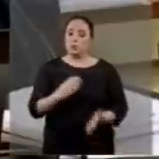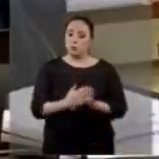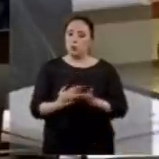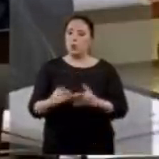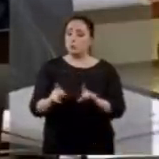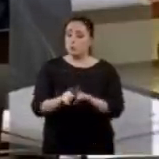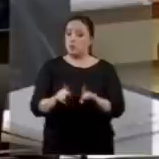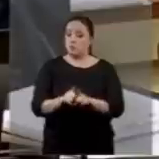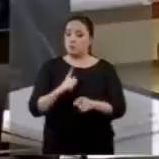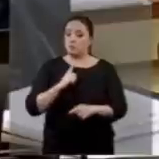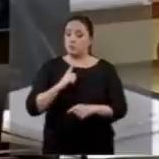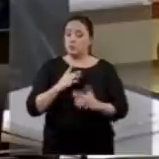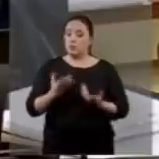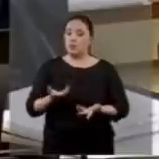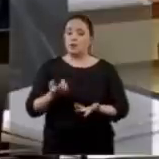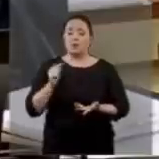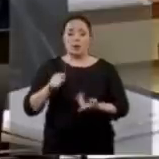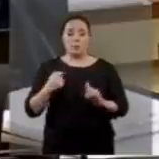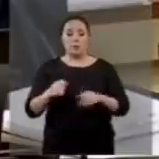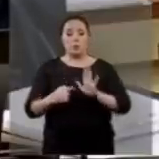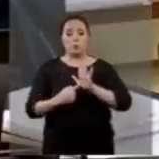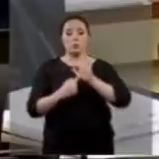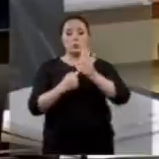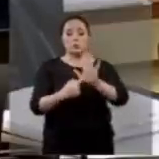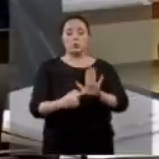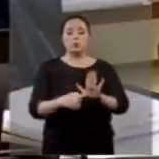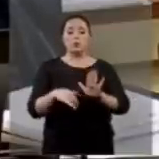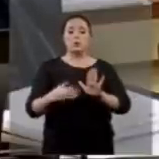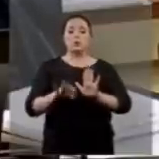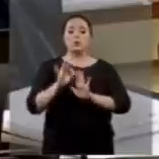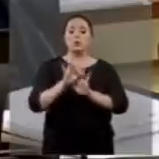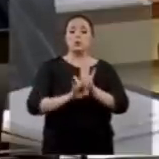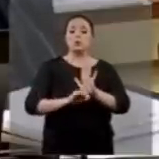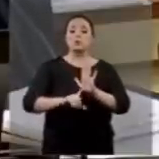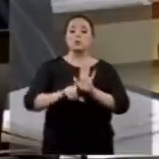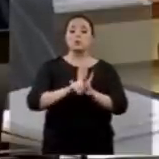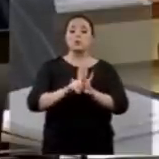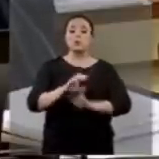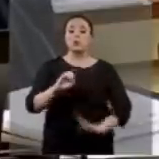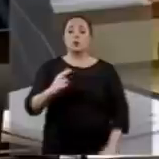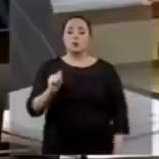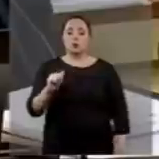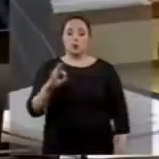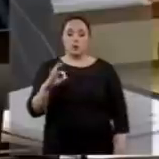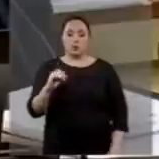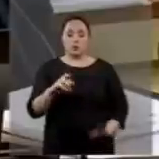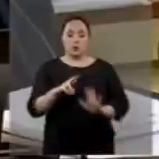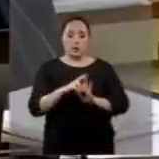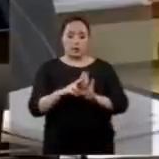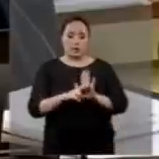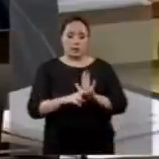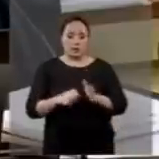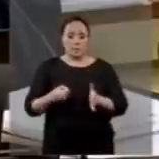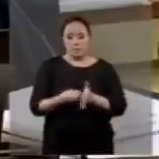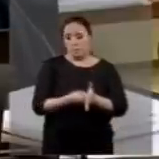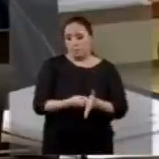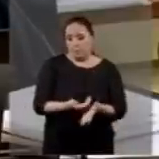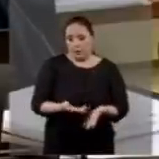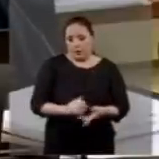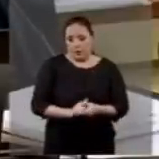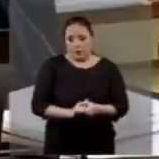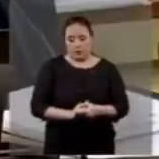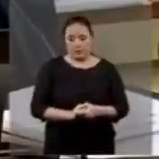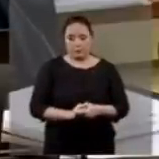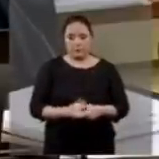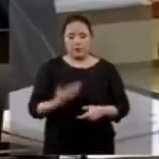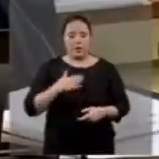E a petição inicial, ela deve indicar o dispositivo de lei ou o ato normativo impugnado. Então, eu não vejo